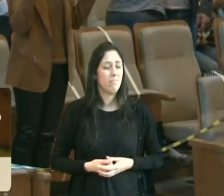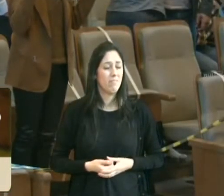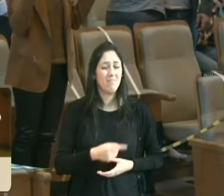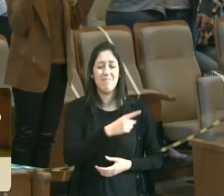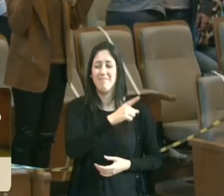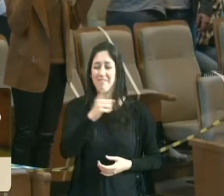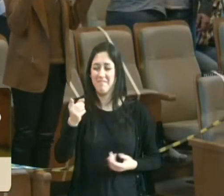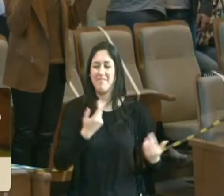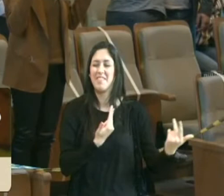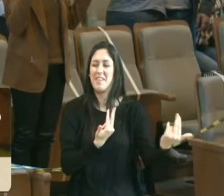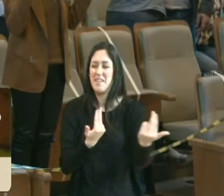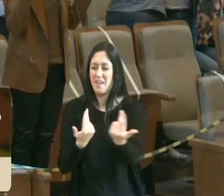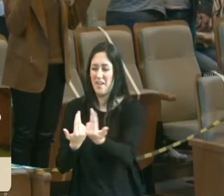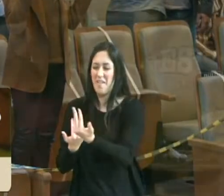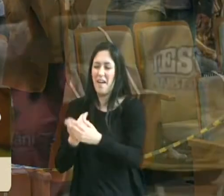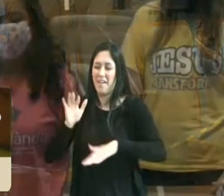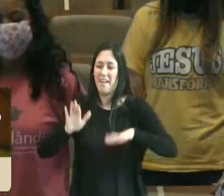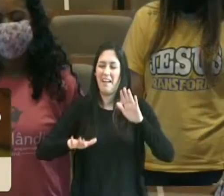sinto tão